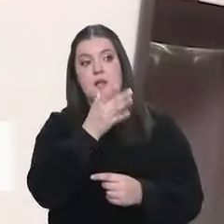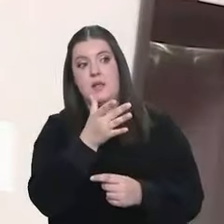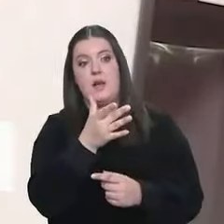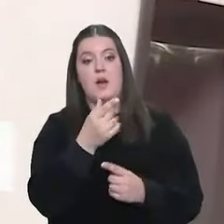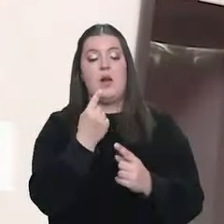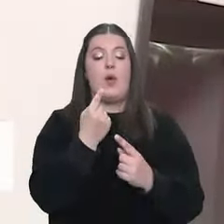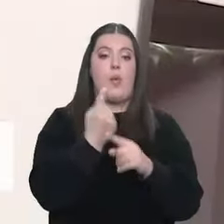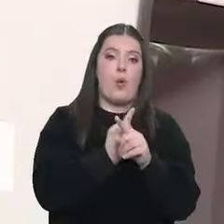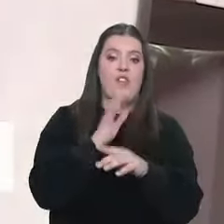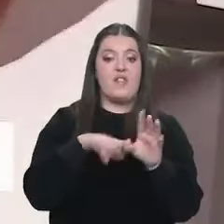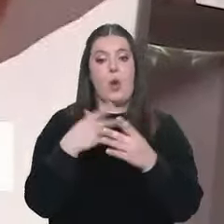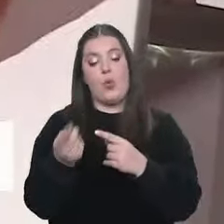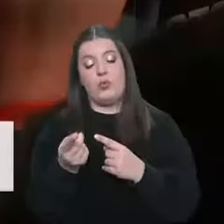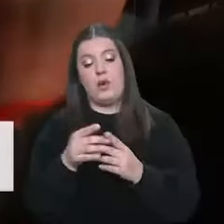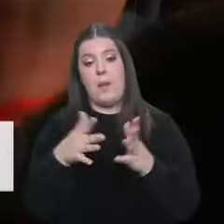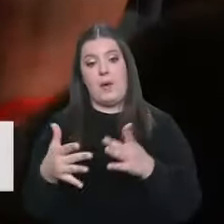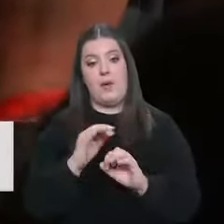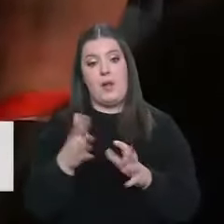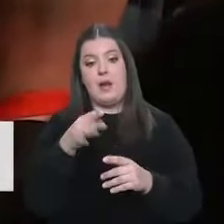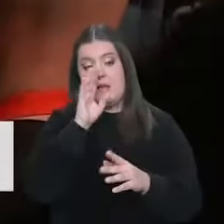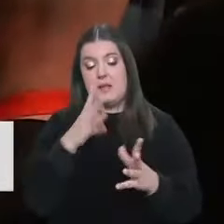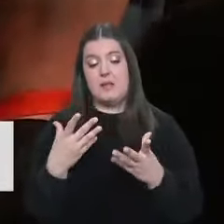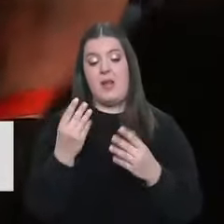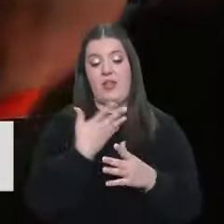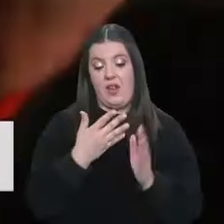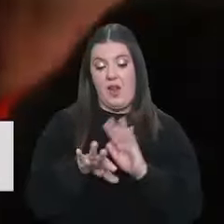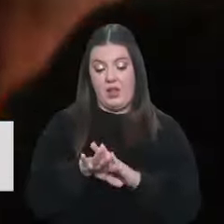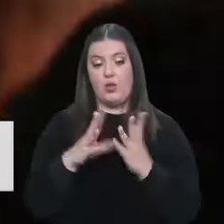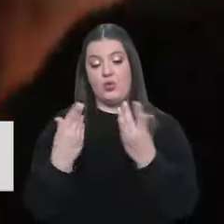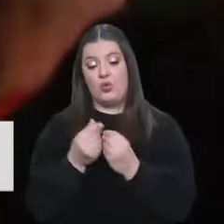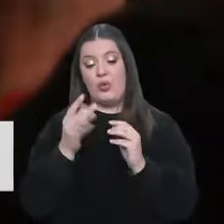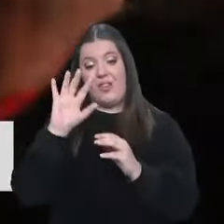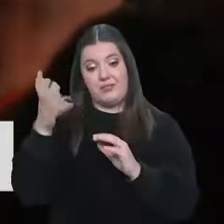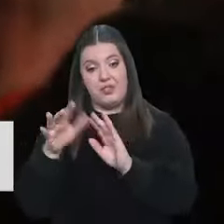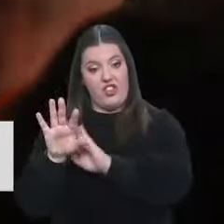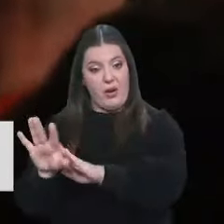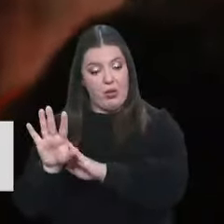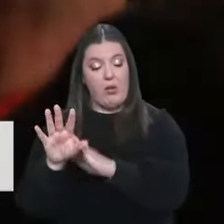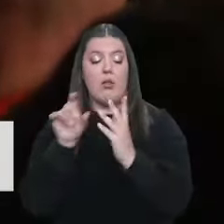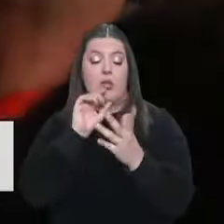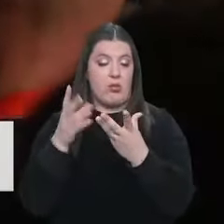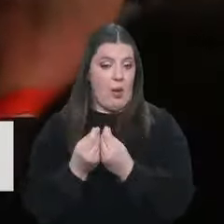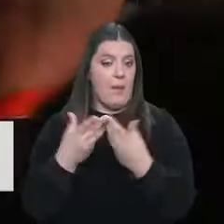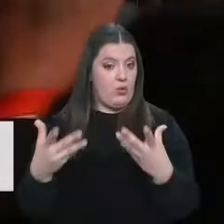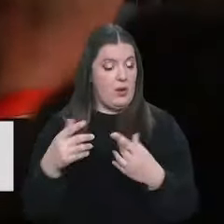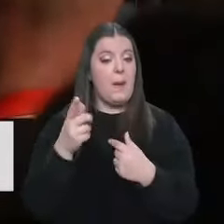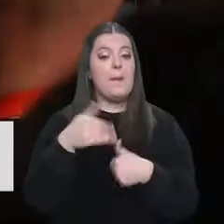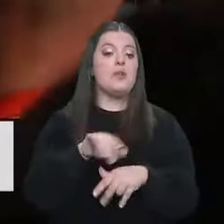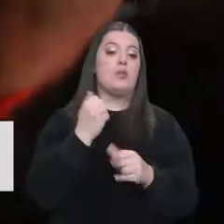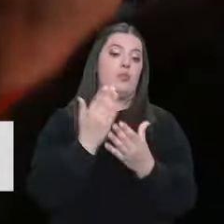sim há uma maioria Clara se a direita governar com a Extrema direita e numa situação destas há